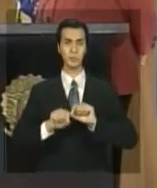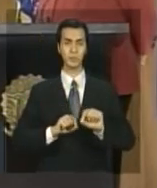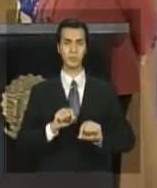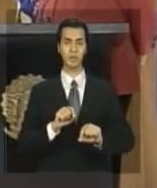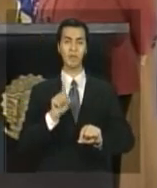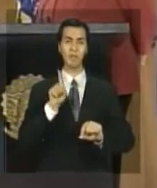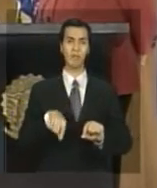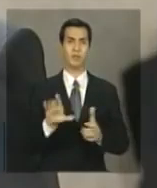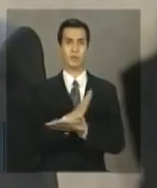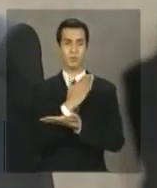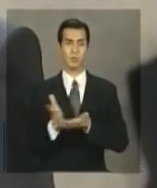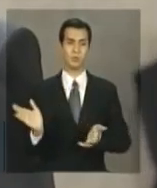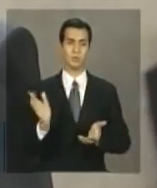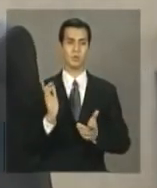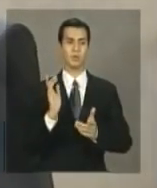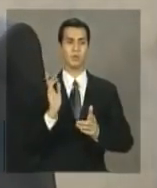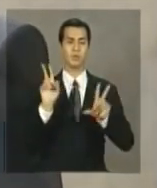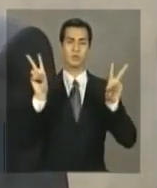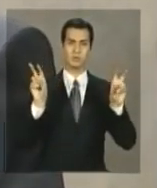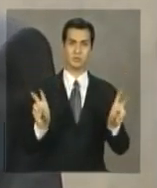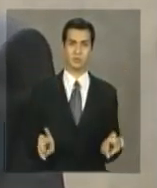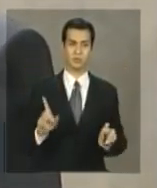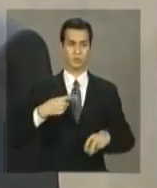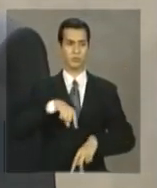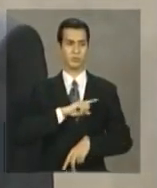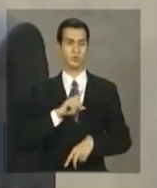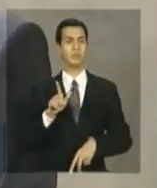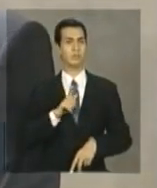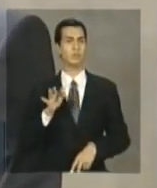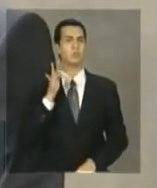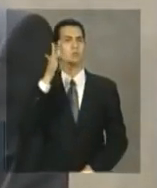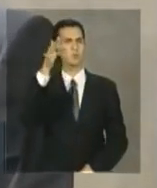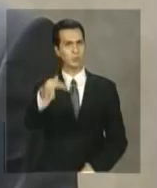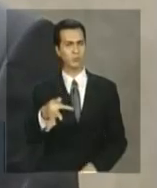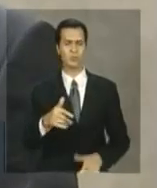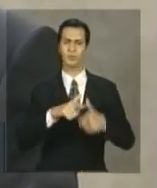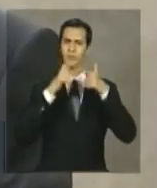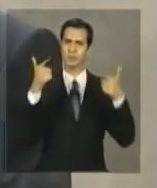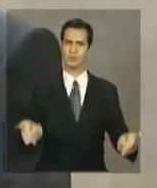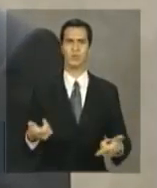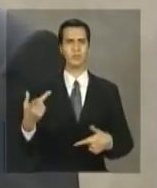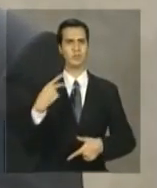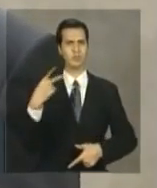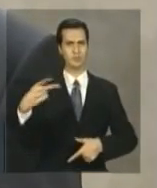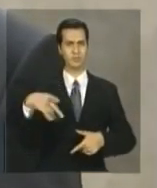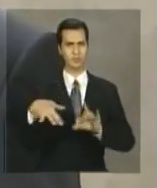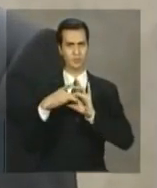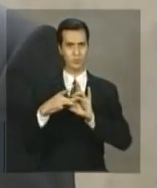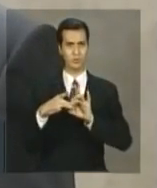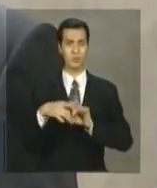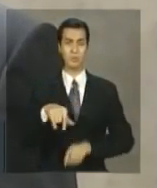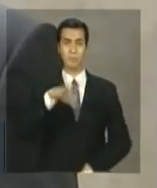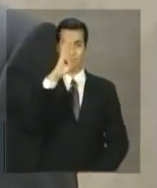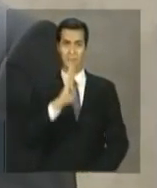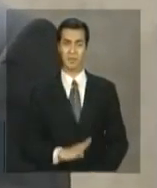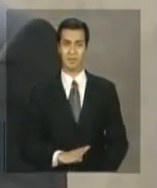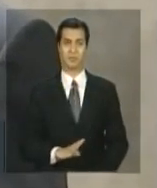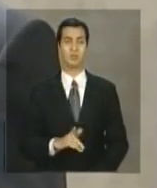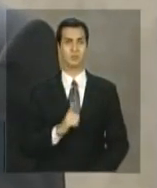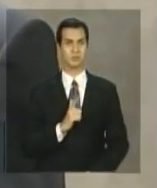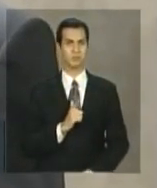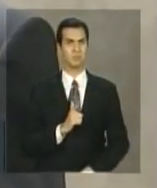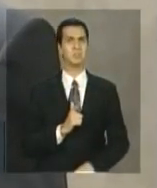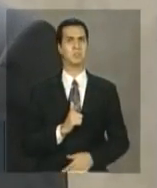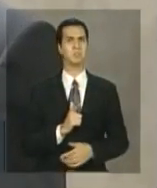aquelas questões em que temos um futuro muito próspero juntos. O Brasil é um país que é fonte de